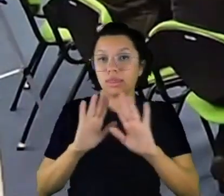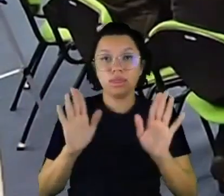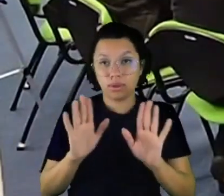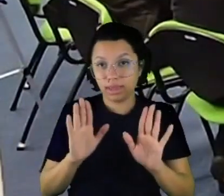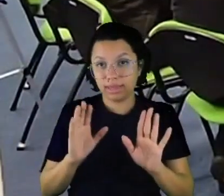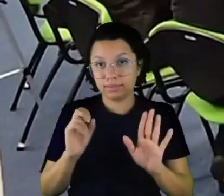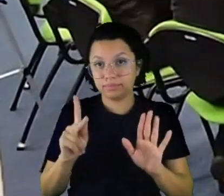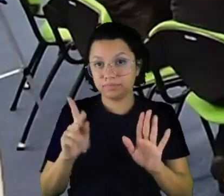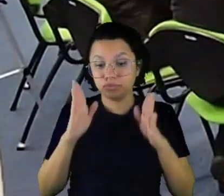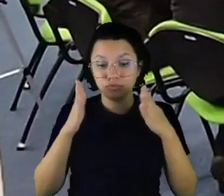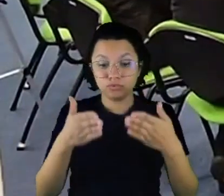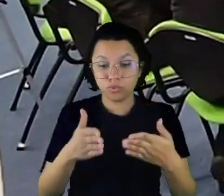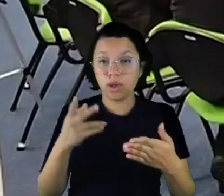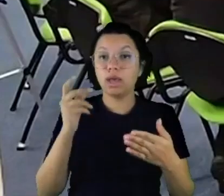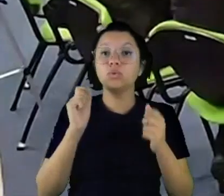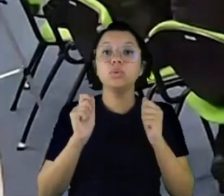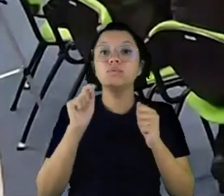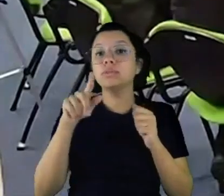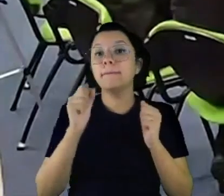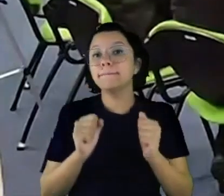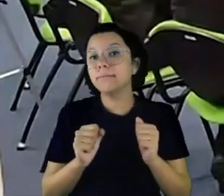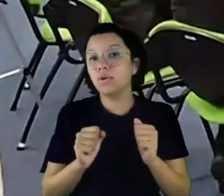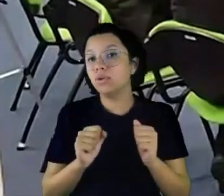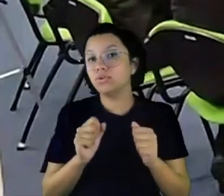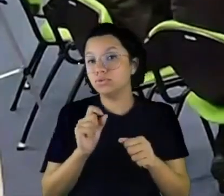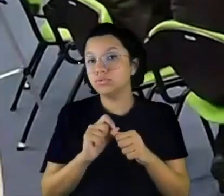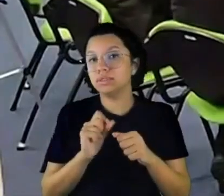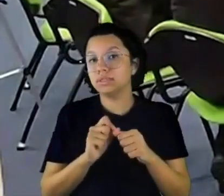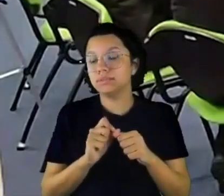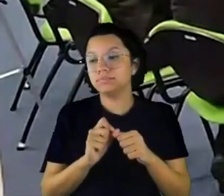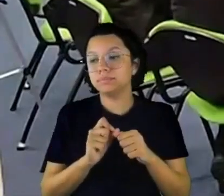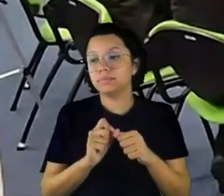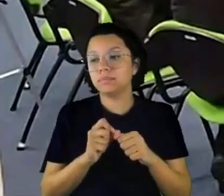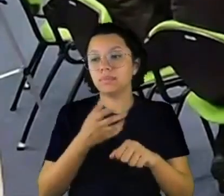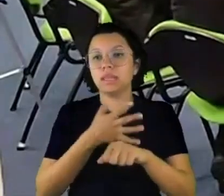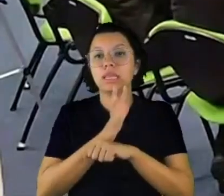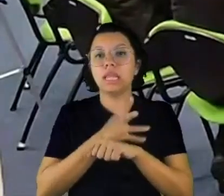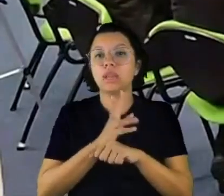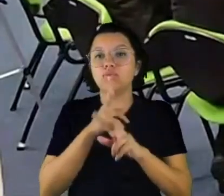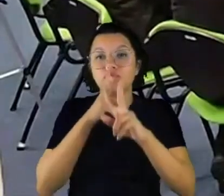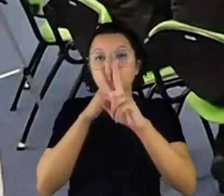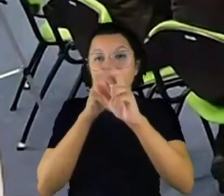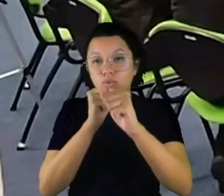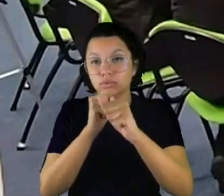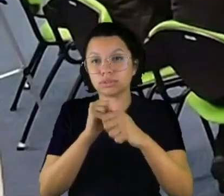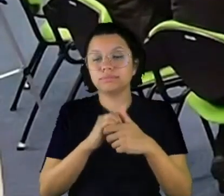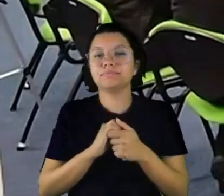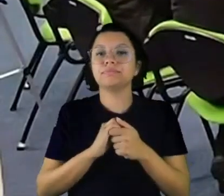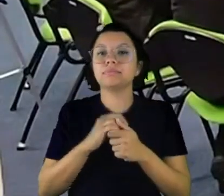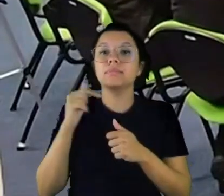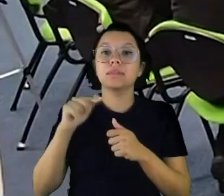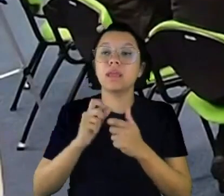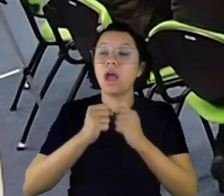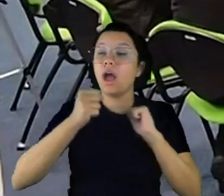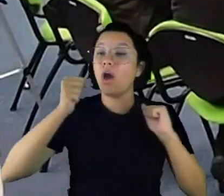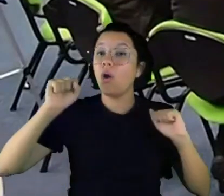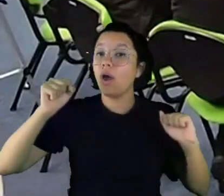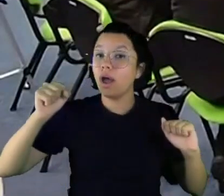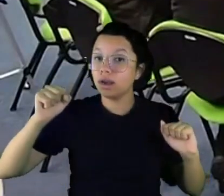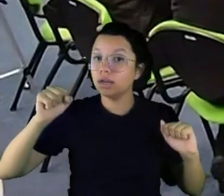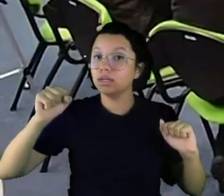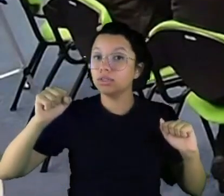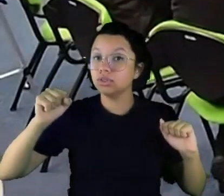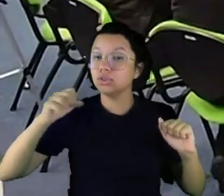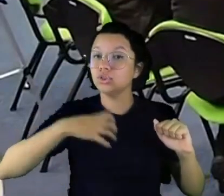condição. O treino resistido, que a gente chama treino de força muscular, ele é uma grande forma